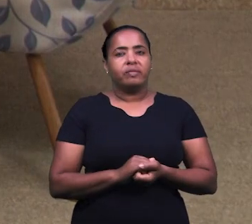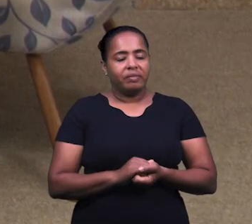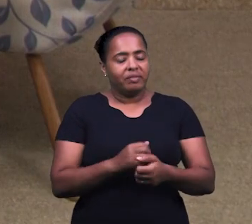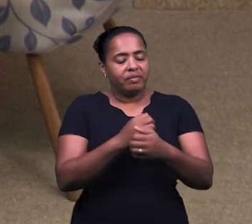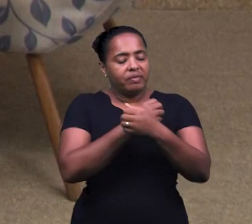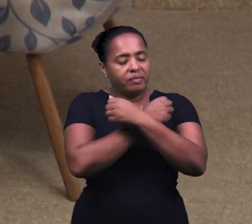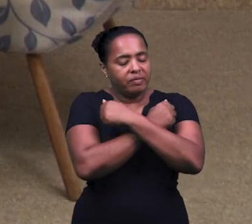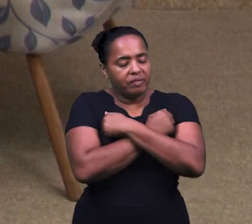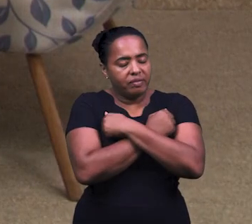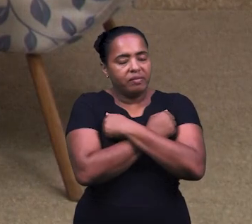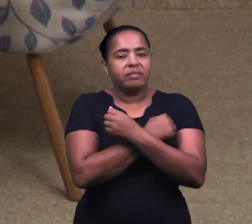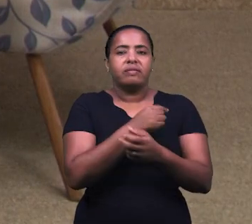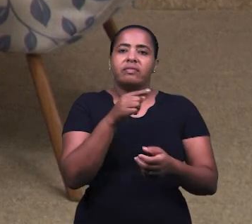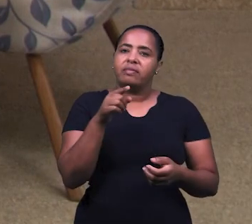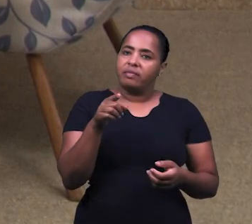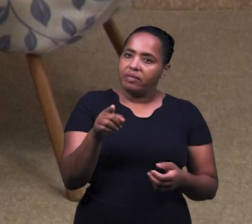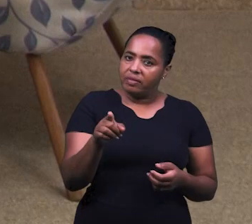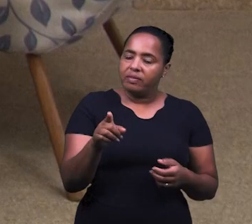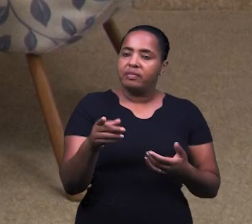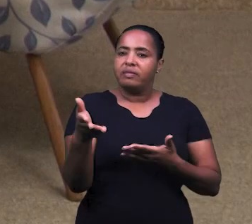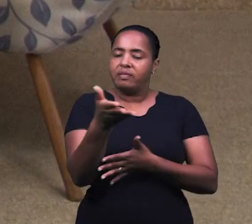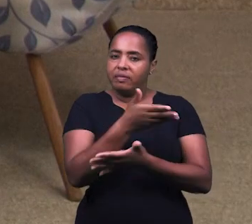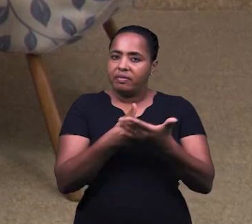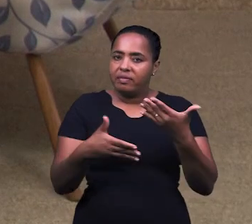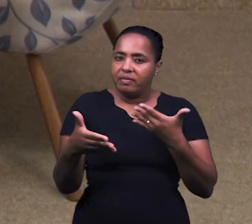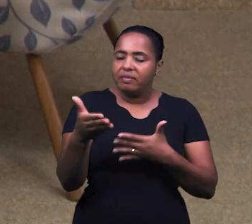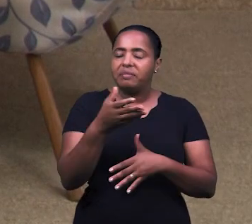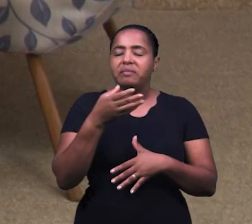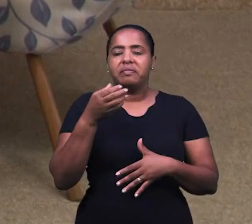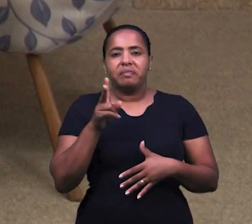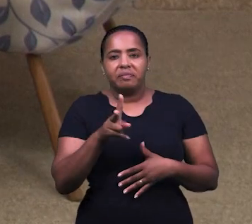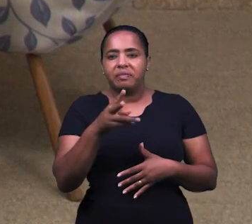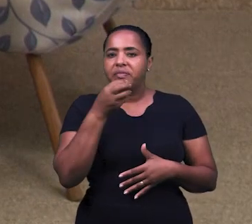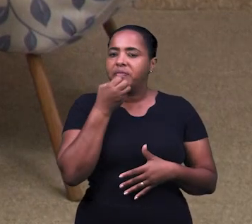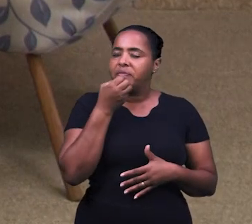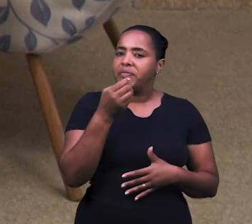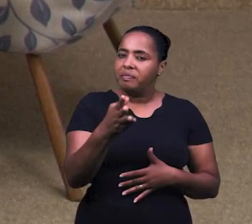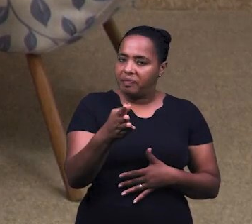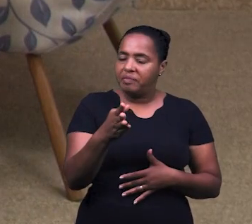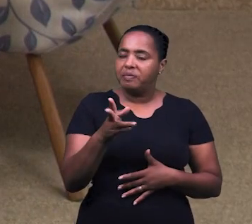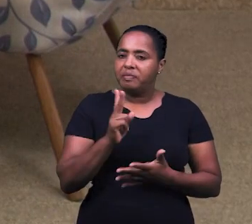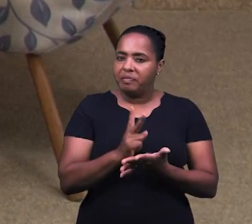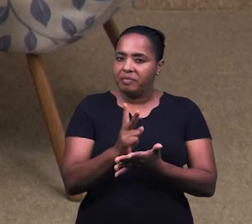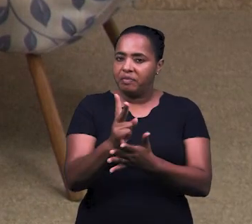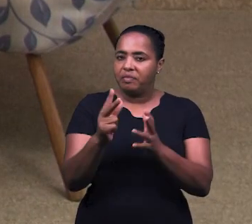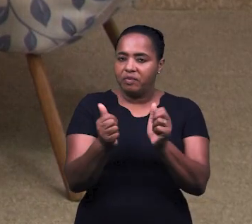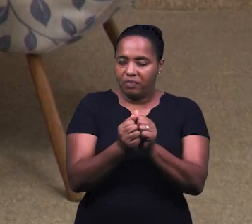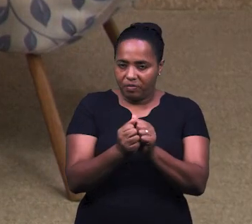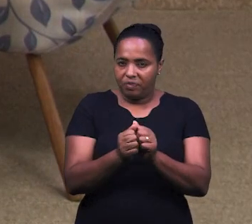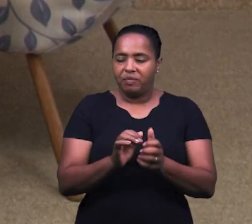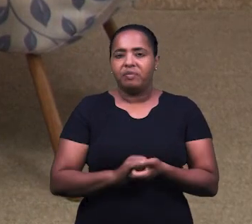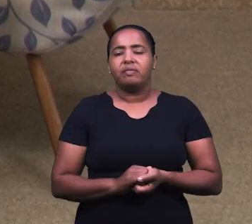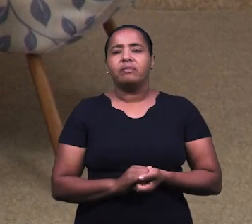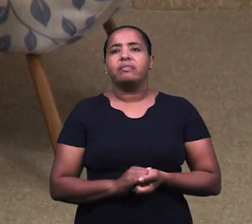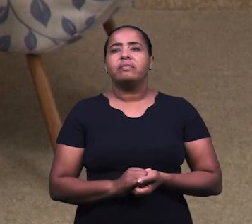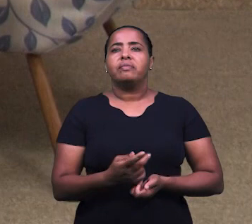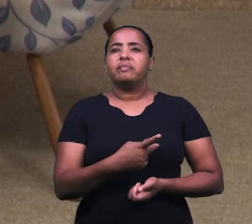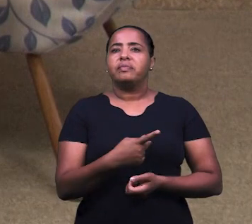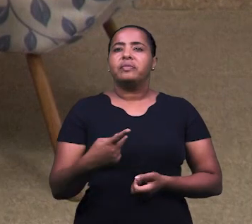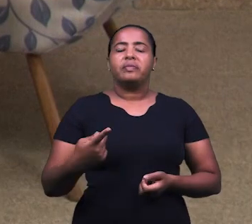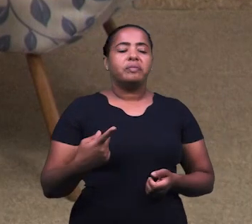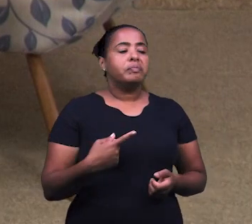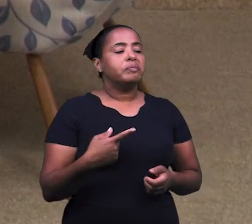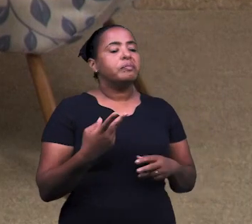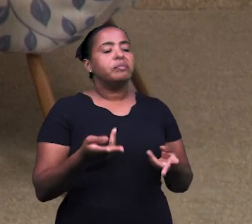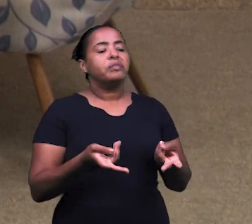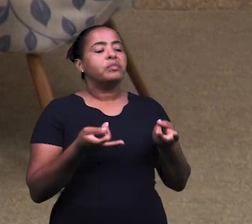Jesus. Paulo Márcio, um abraço a você, meu companheiro. Sua participação sempre boa, consistente conosco aqui no nosso programa. Pastor Luiz